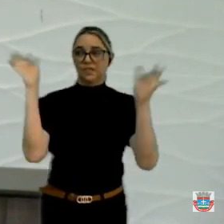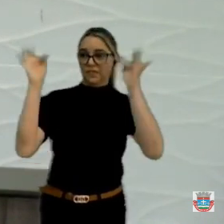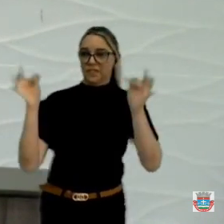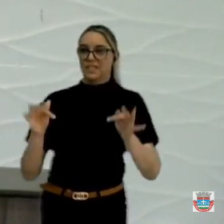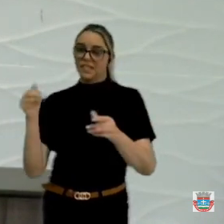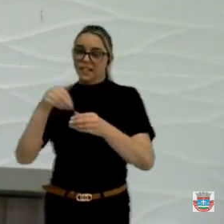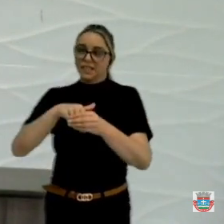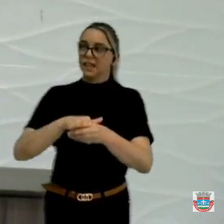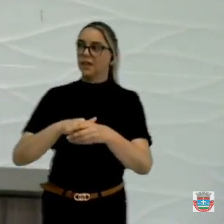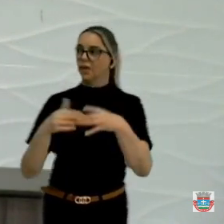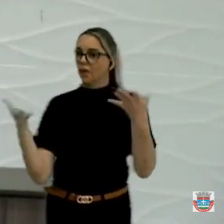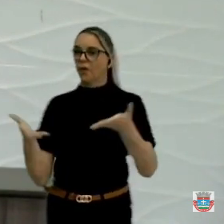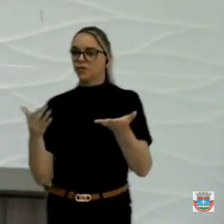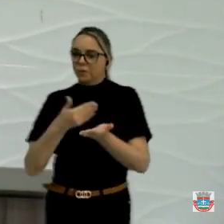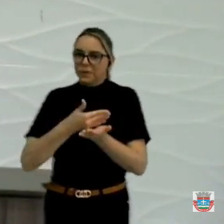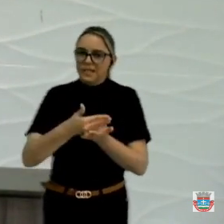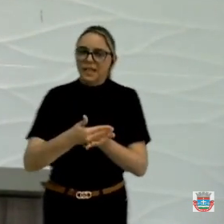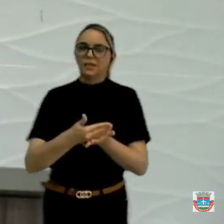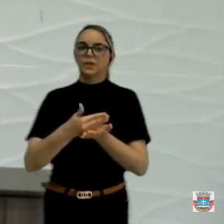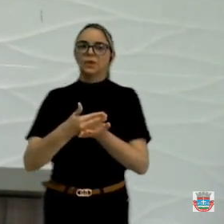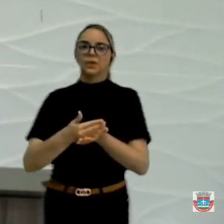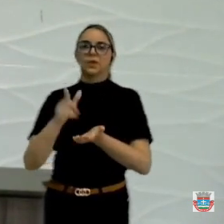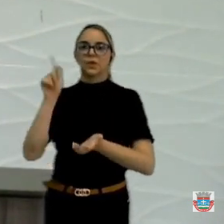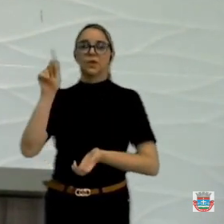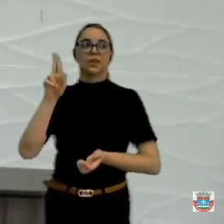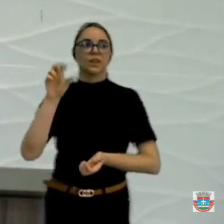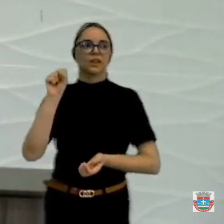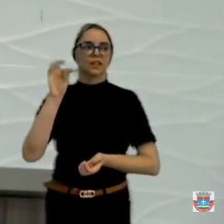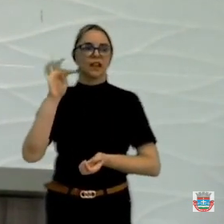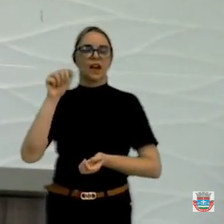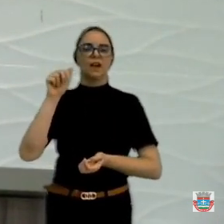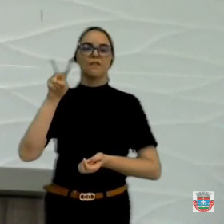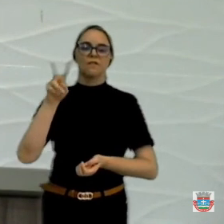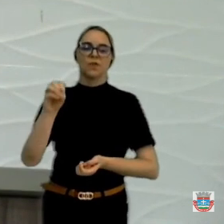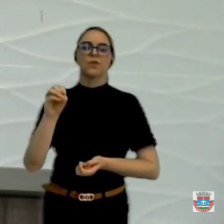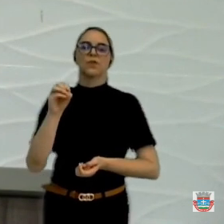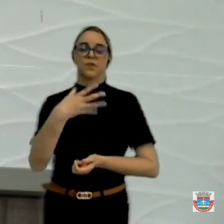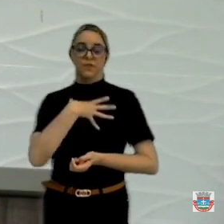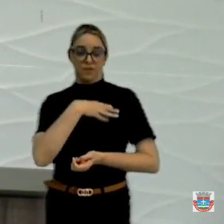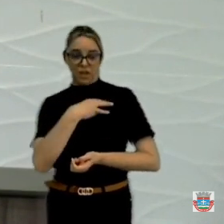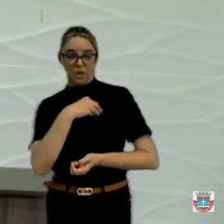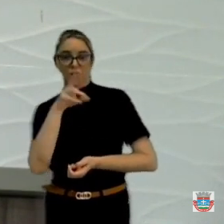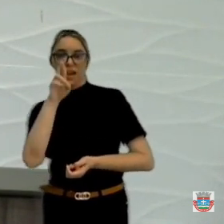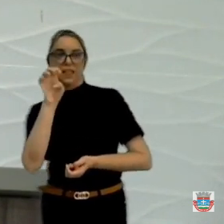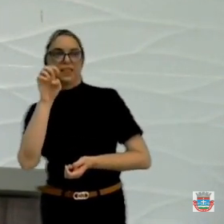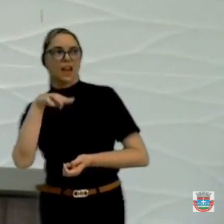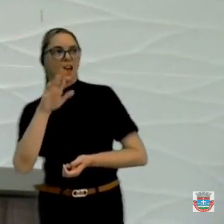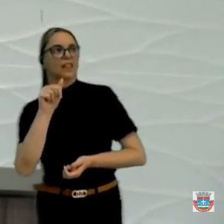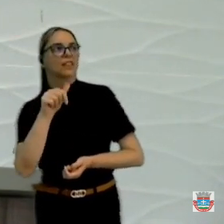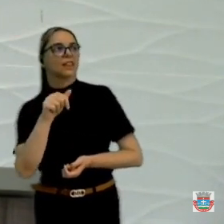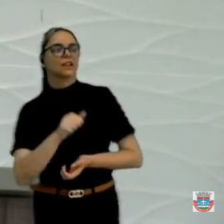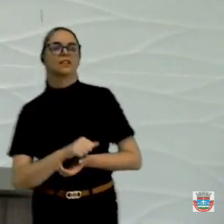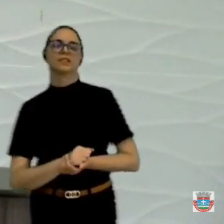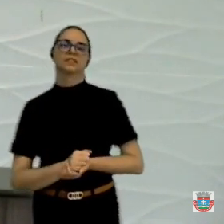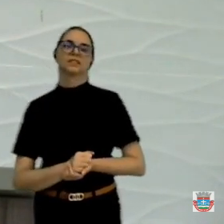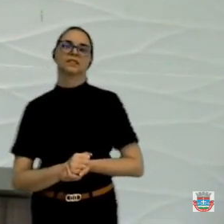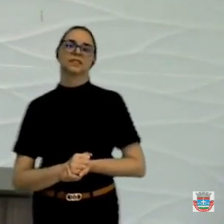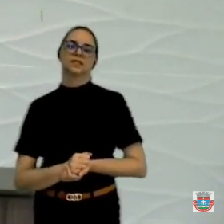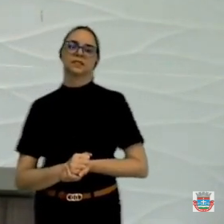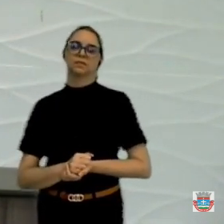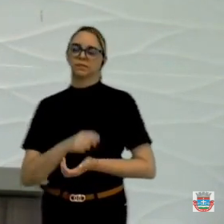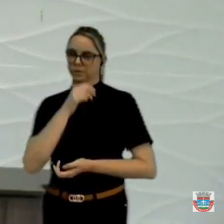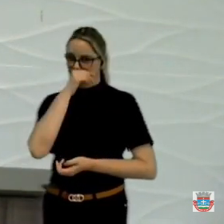hoje, começando por Gustavo, meu sobrinho, filho de Andréa, não, filho de Renata e de Pajéu do Clório. A